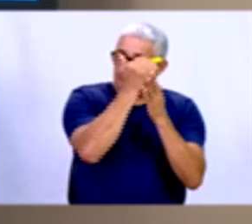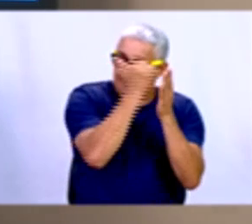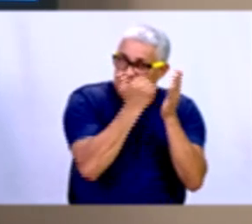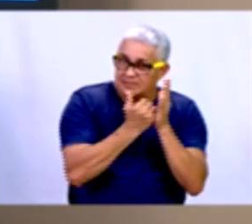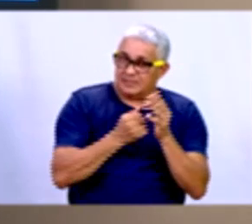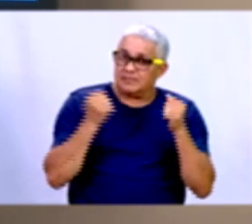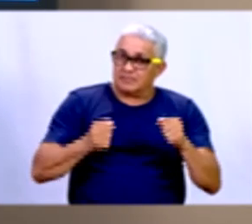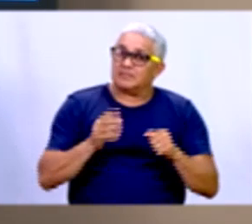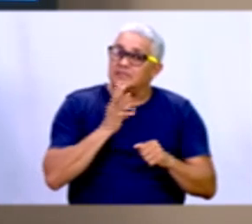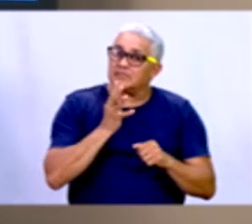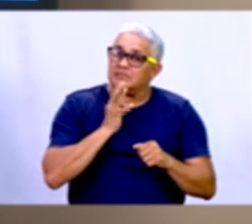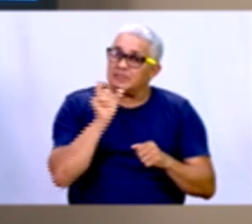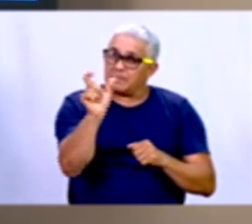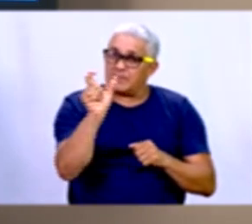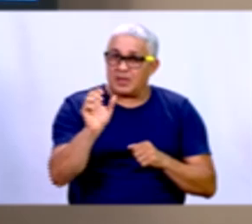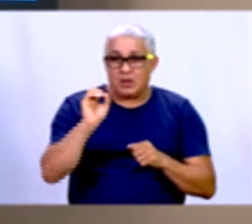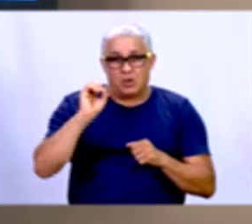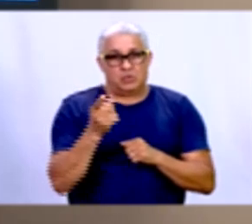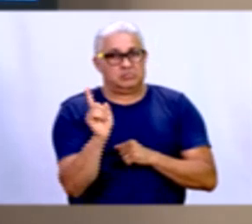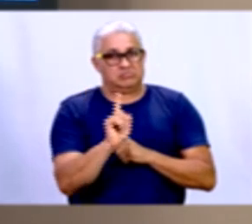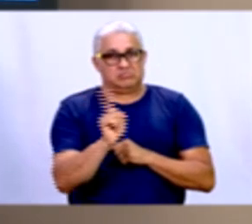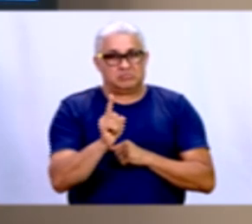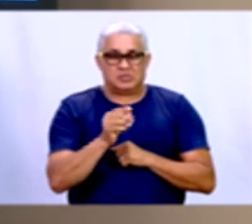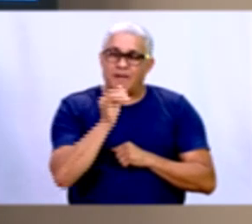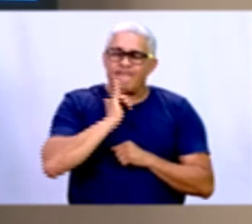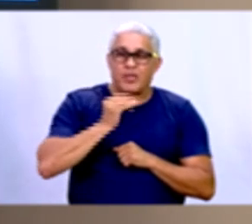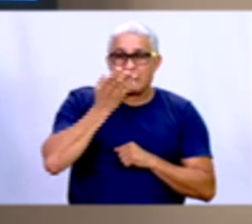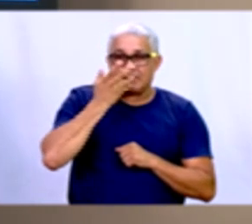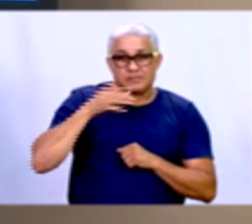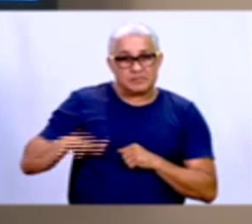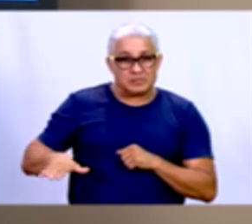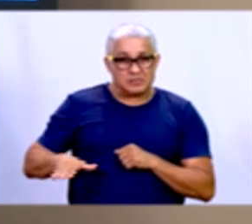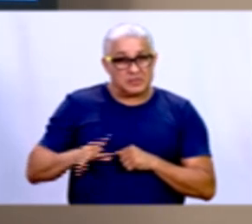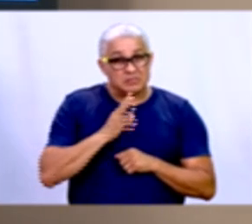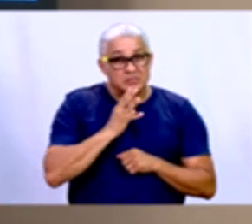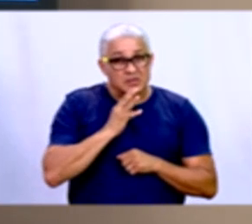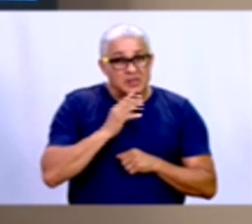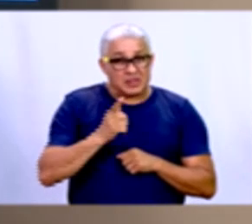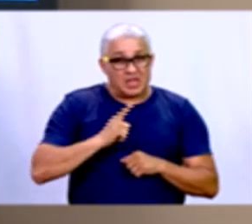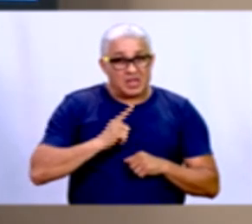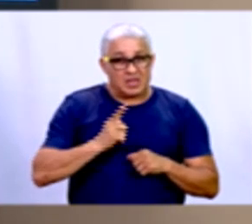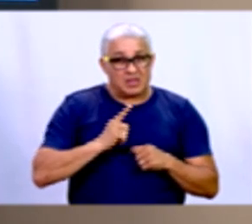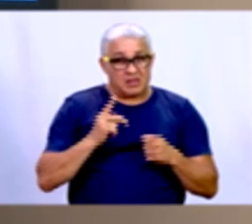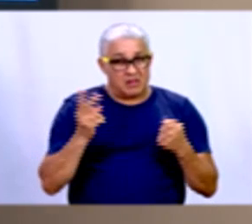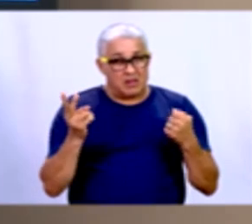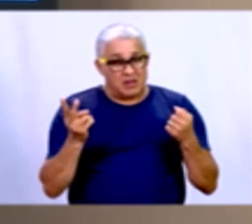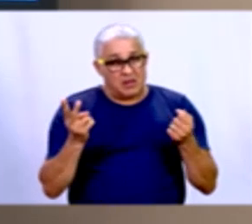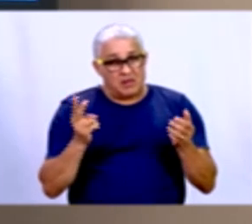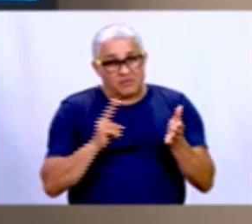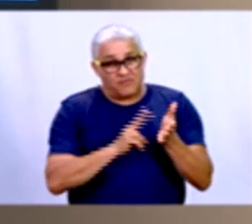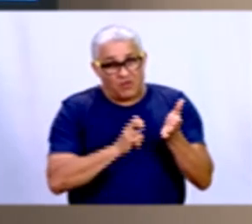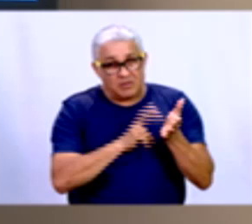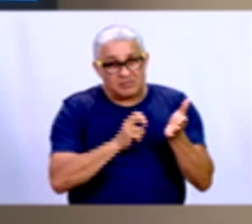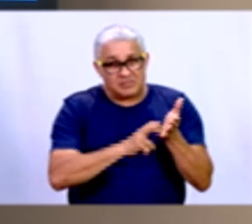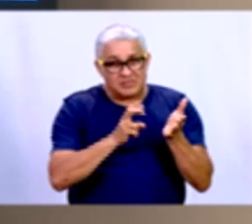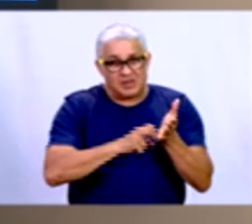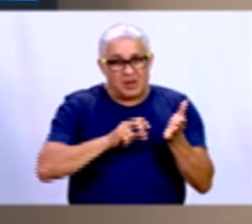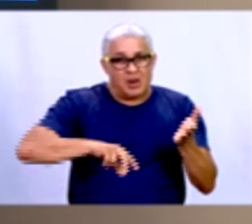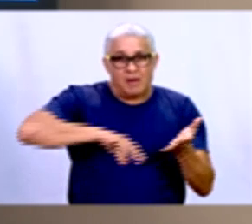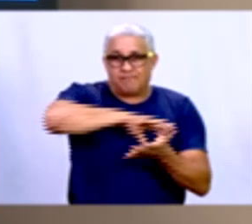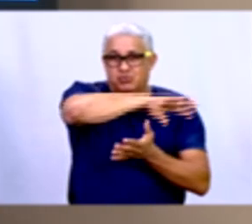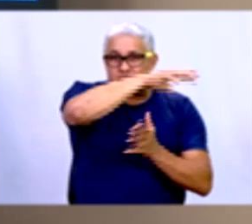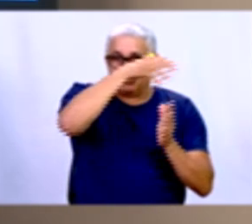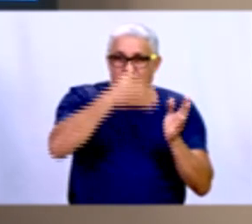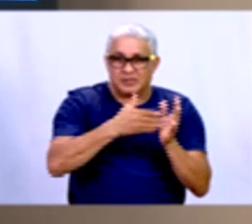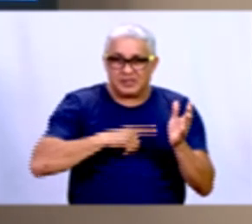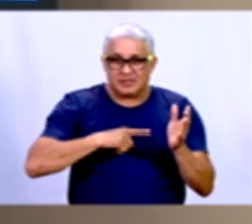conhecer certas palavras ou não. Por exemplo, crianças. Crianças não possuem um vocabulário muito extenso, então se você começar a rebuscar demais o texto que